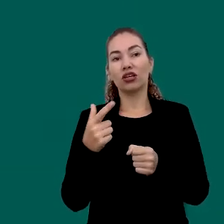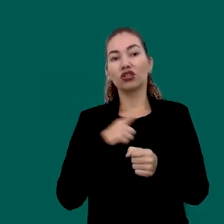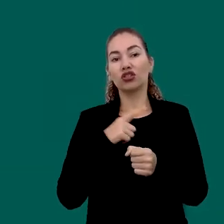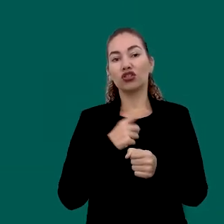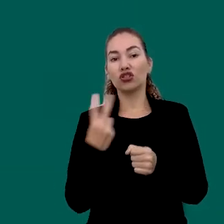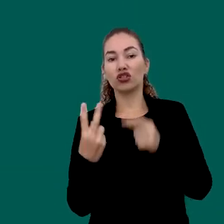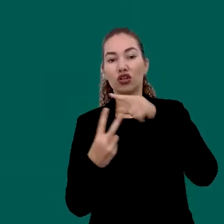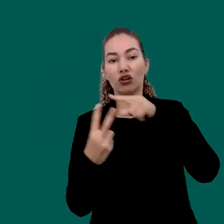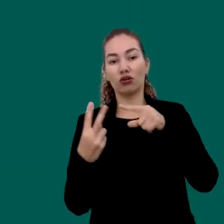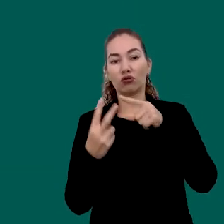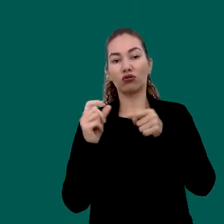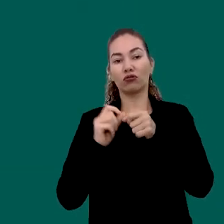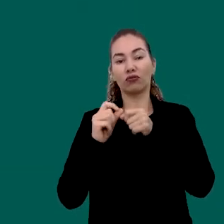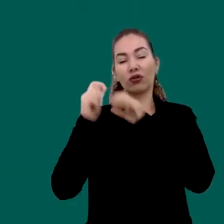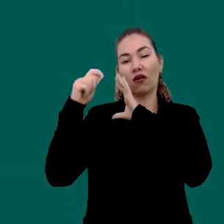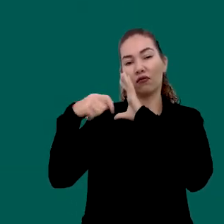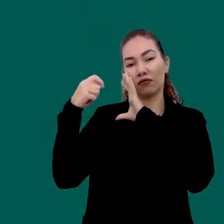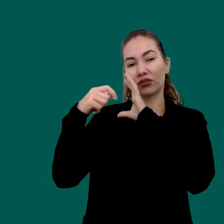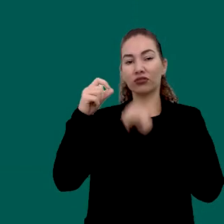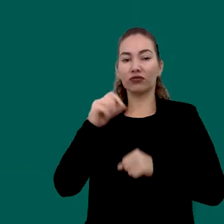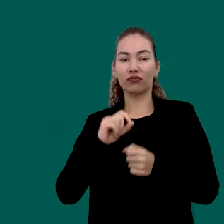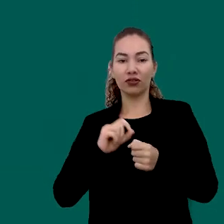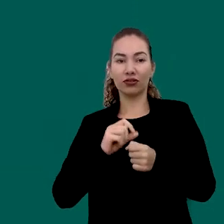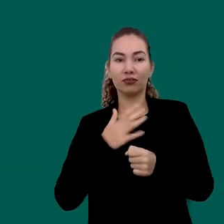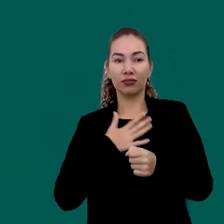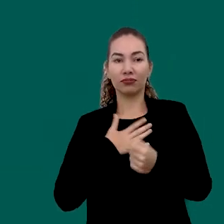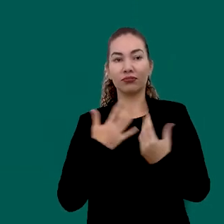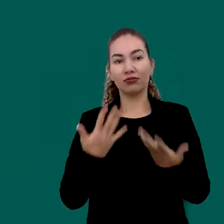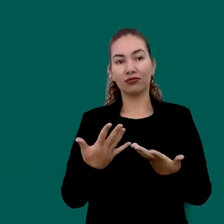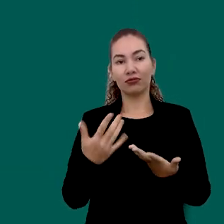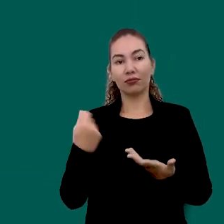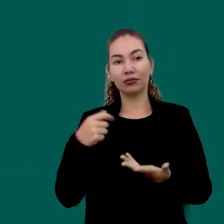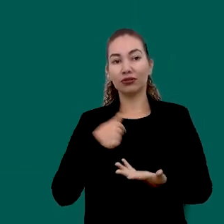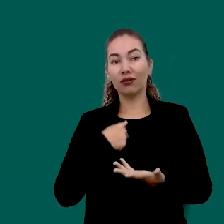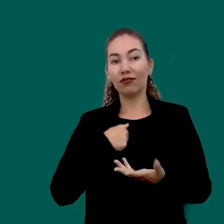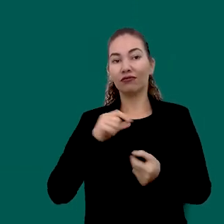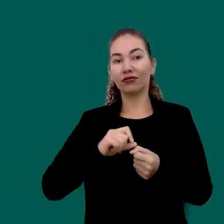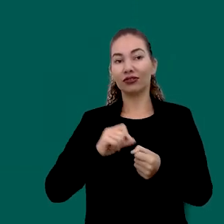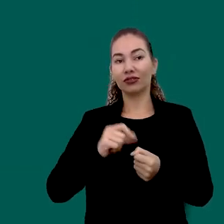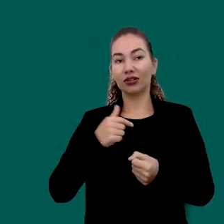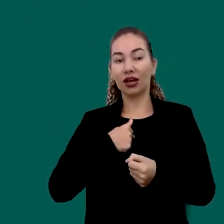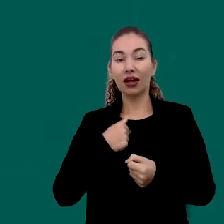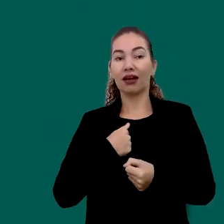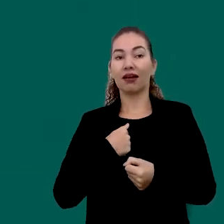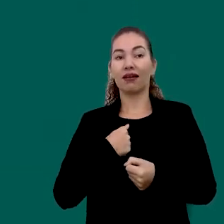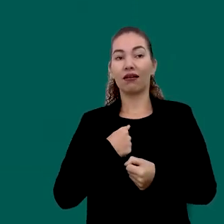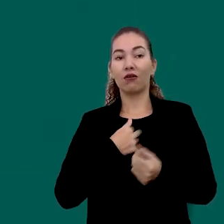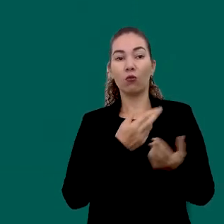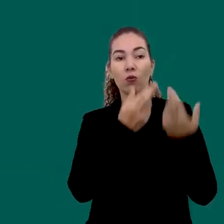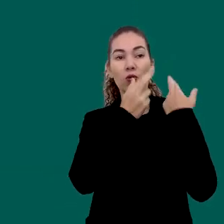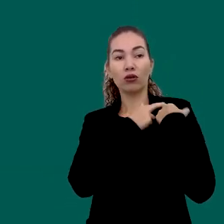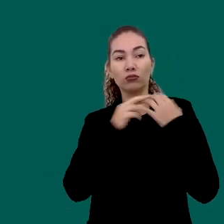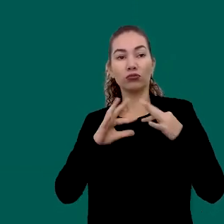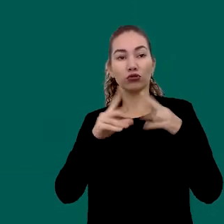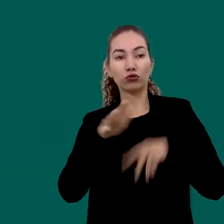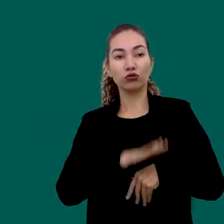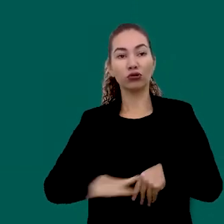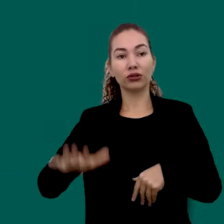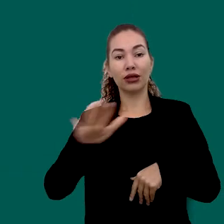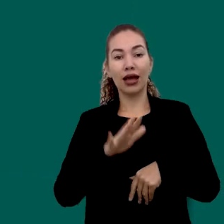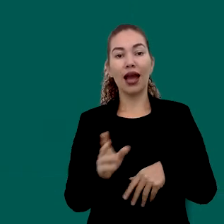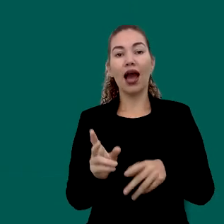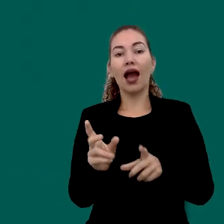faziam um que outro videozinho para mim. Só que eu disse, não, tem que ser eu. Porque eu sou responsável por toda a parte